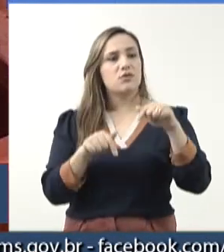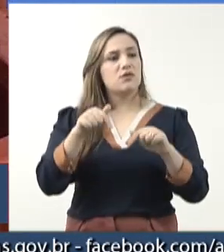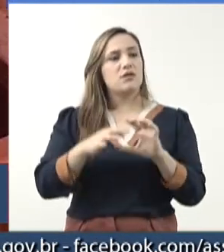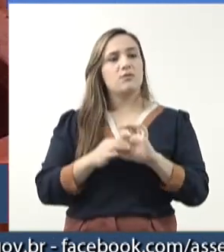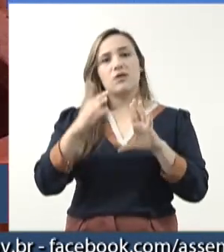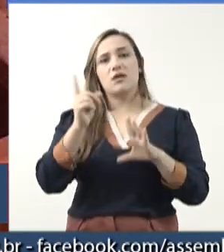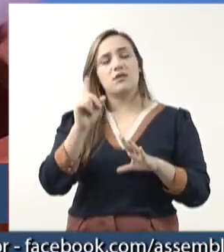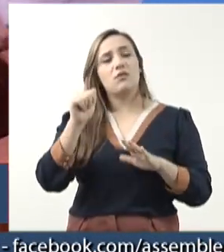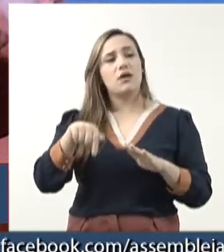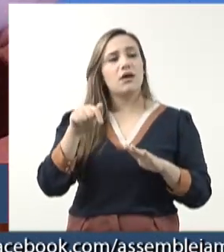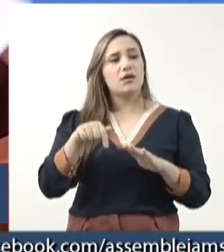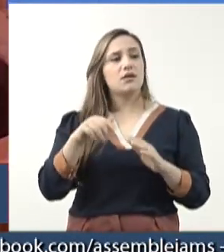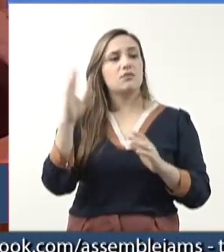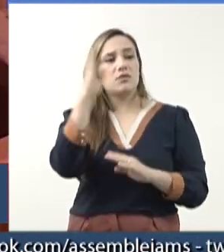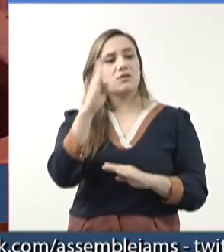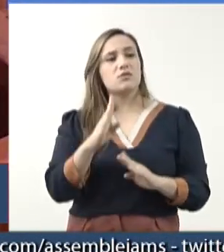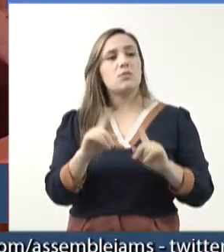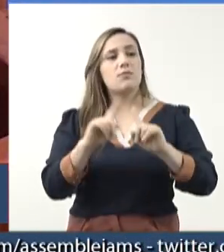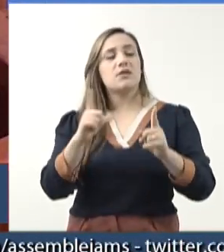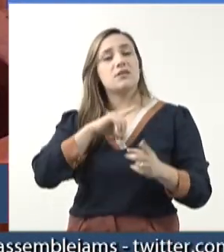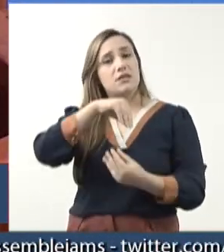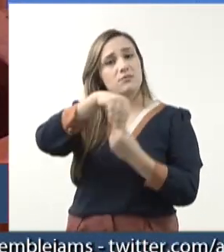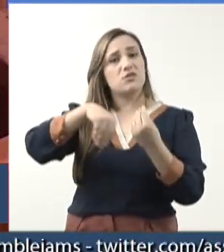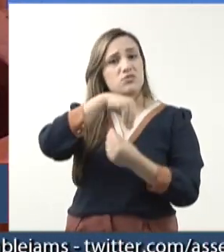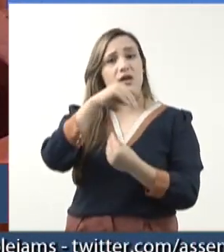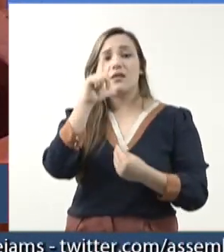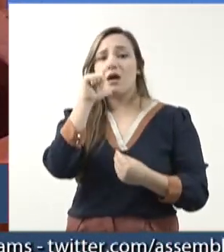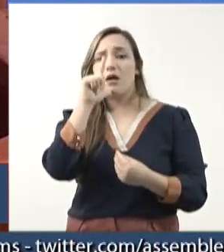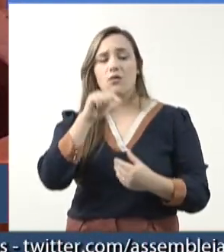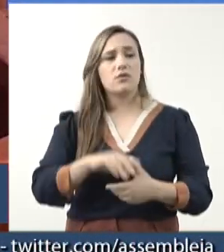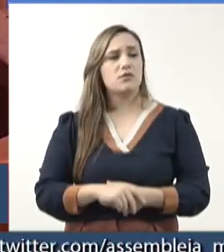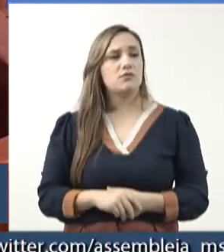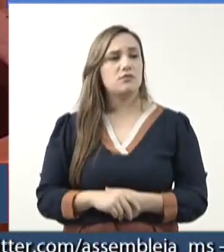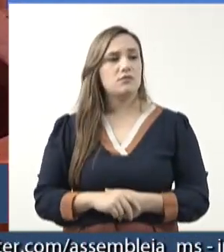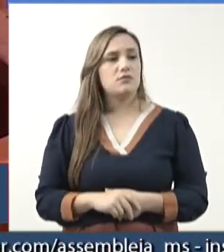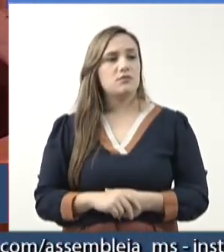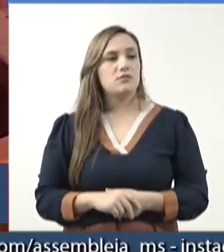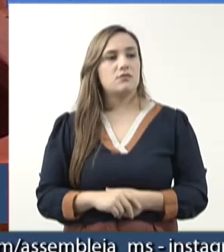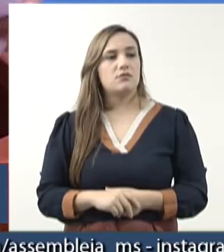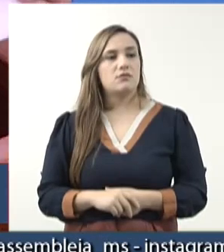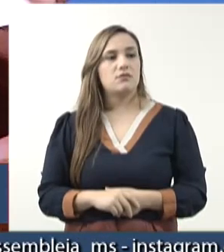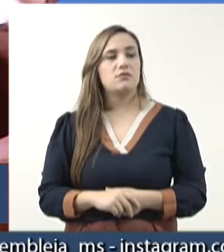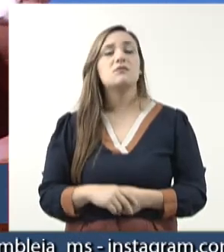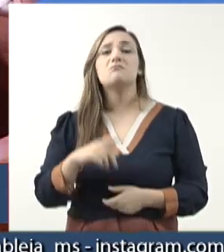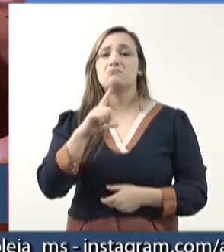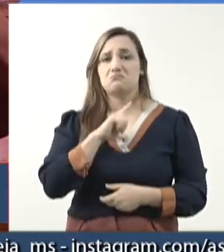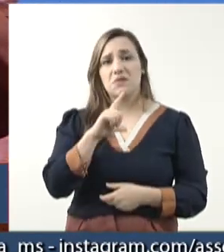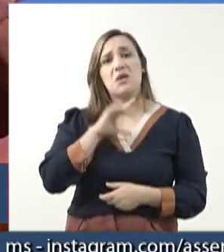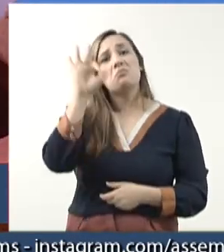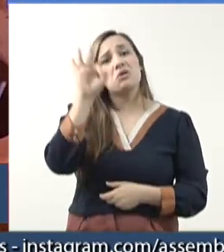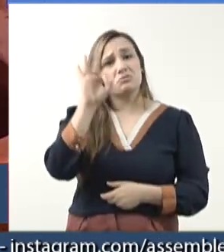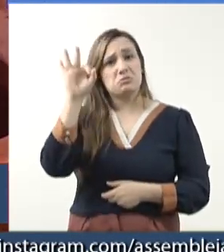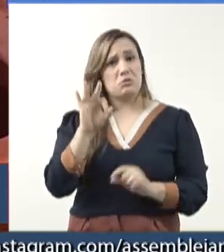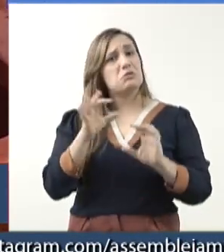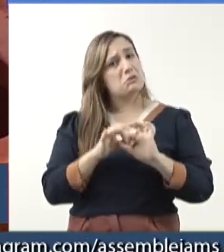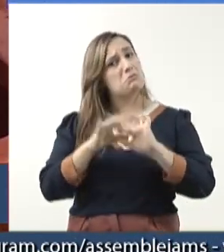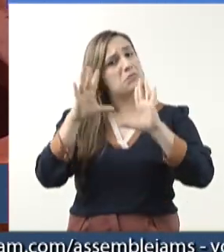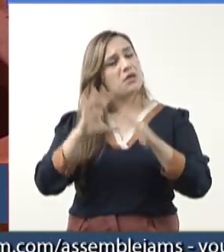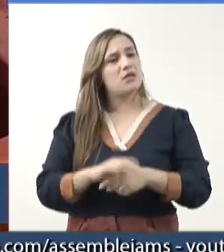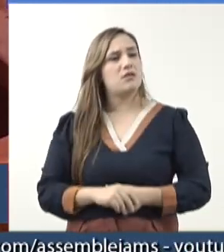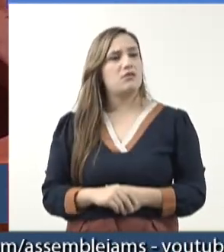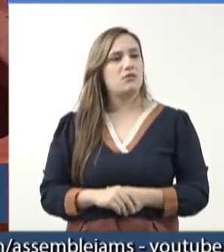nem é permitido no Brasil, mas está nas nossas águas. E mesmo que esteja dentro de uma média autorizada, é